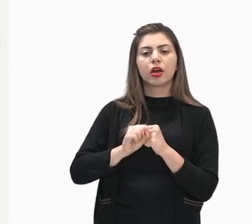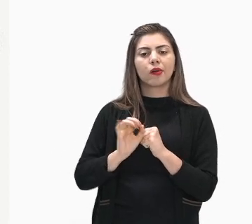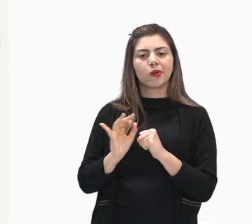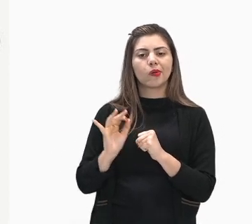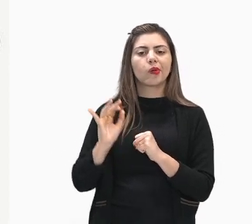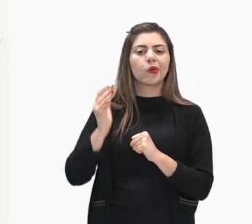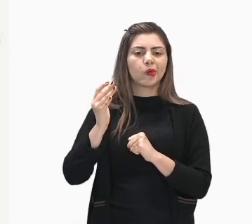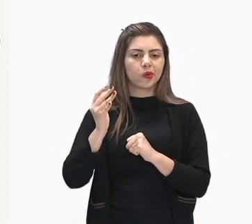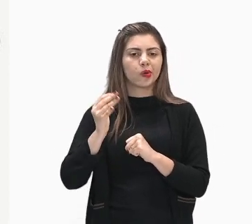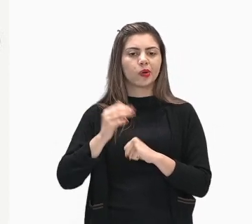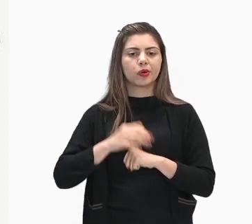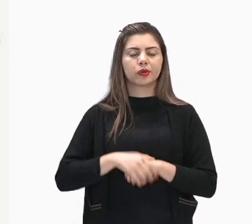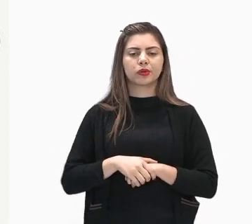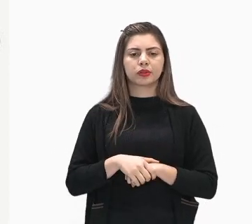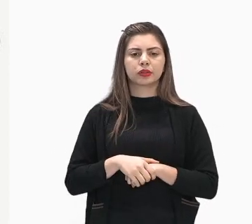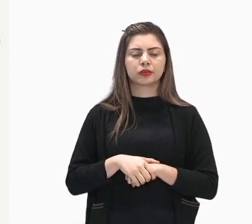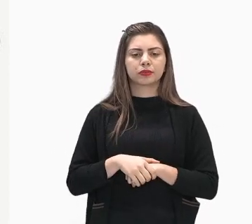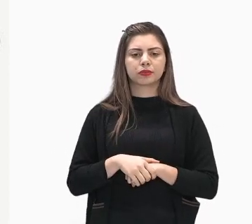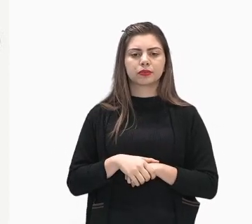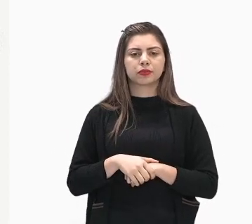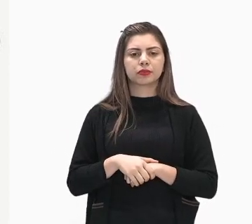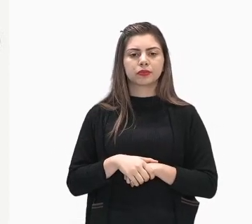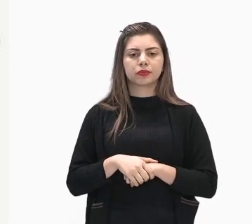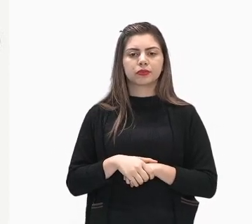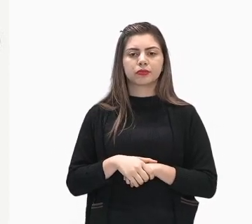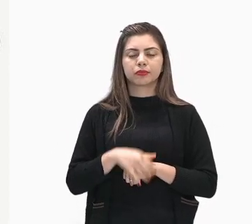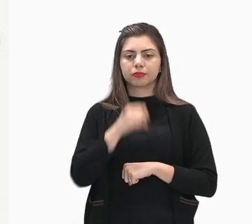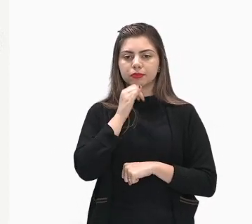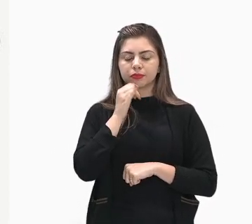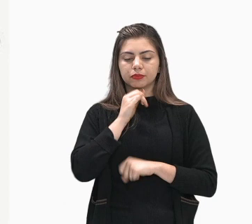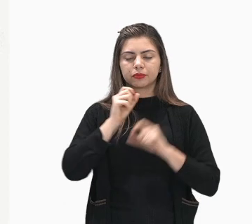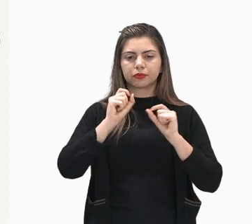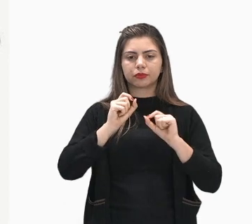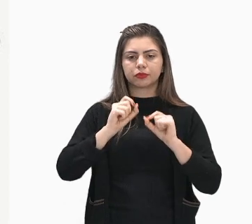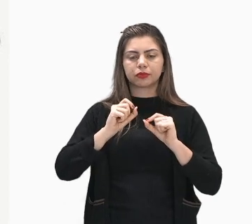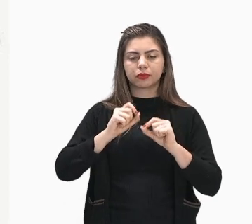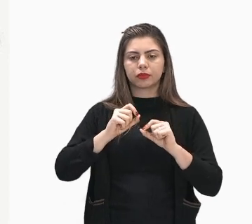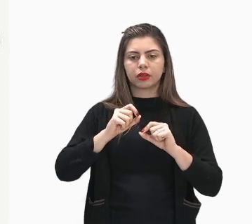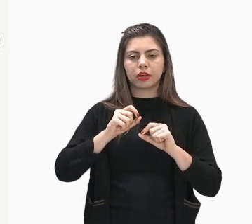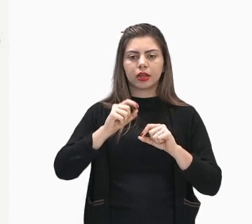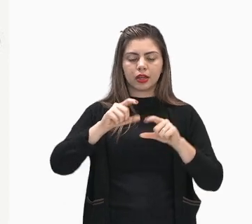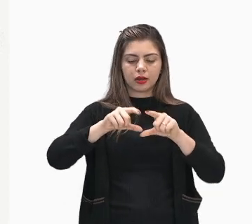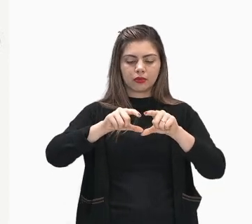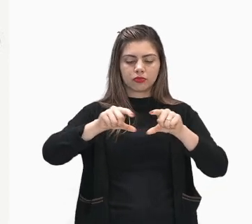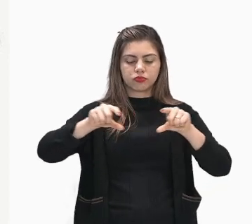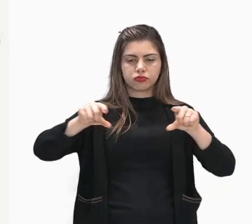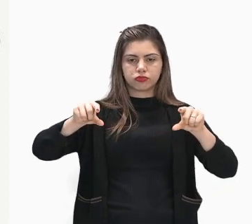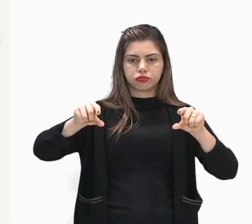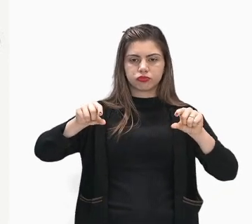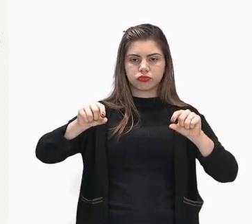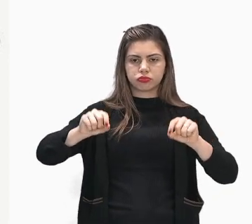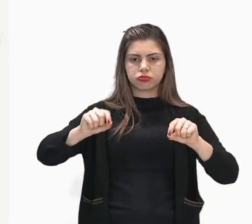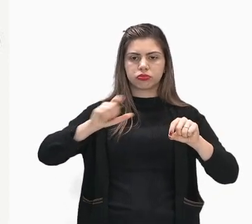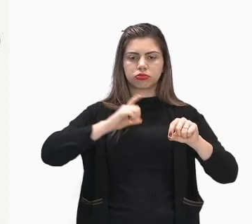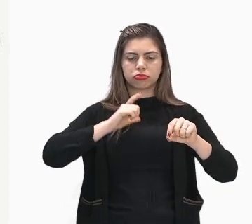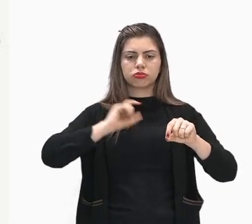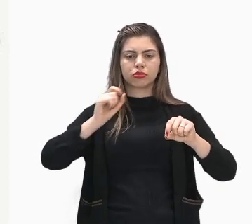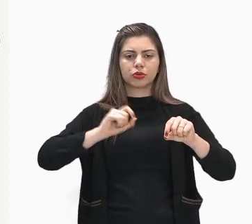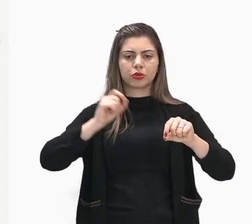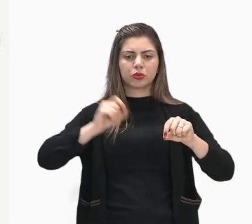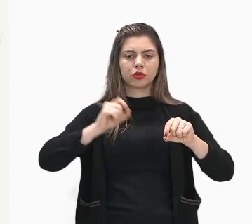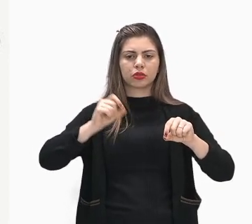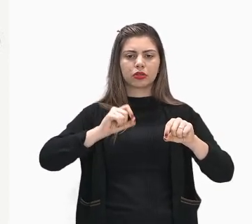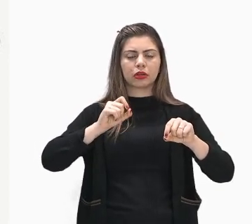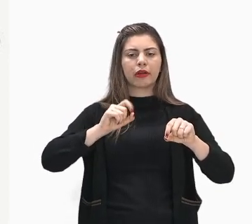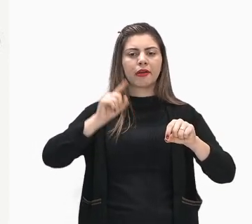há suspensão do ímã pelo centro de massa. Então eu penduro o ímã lá pelo meio, num fiozinho, até que eles